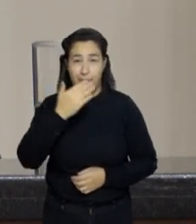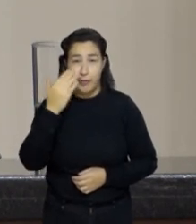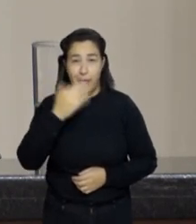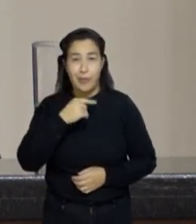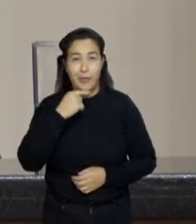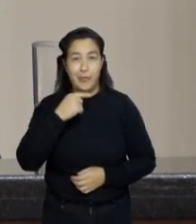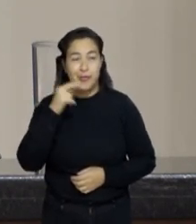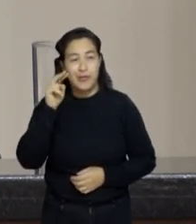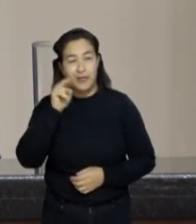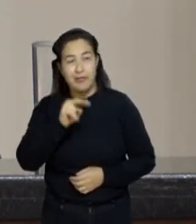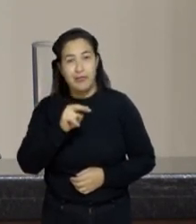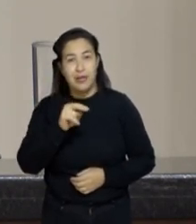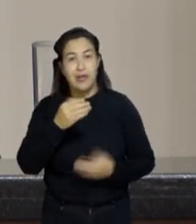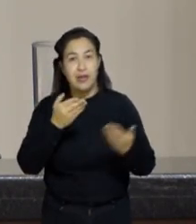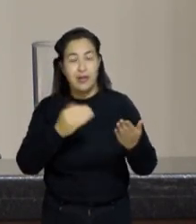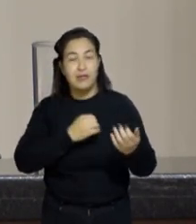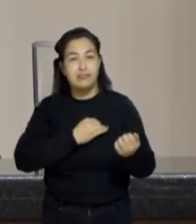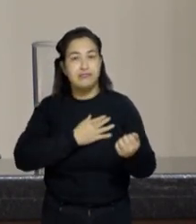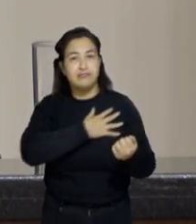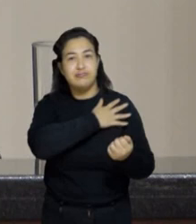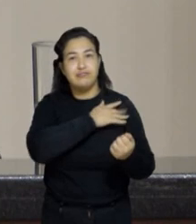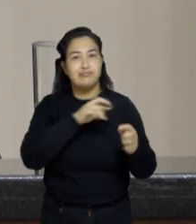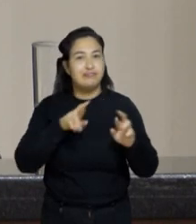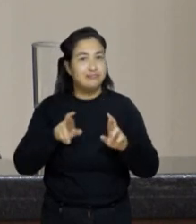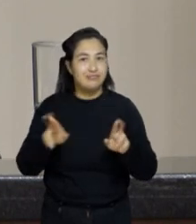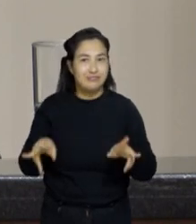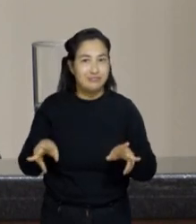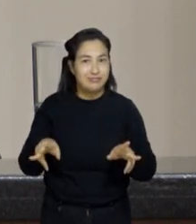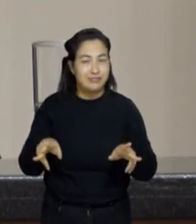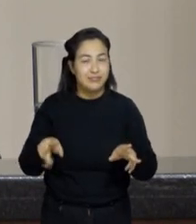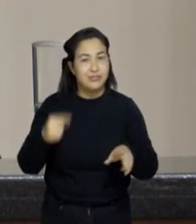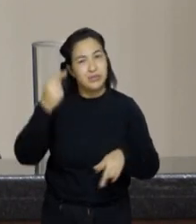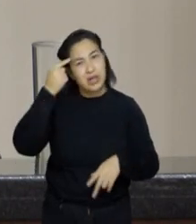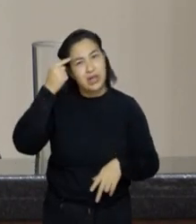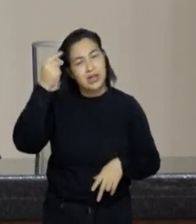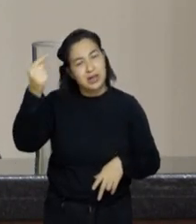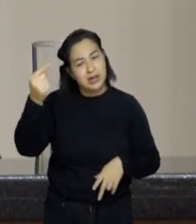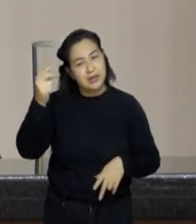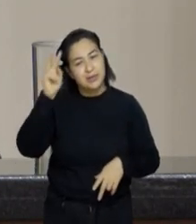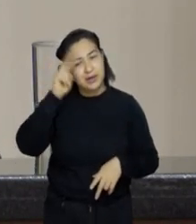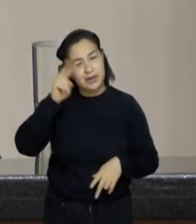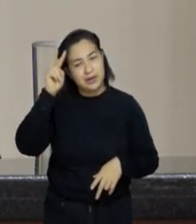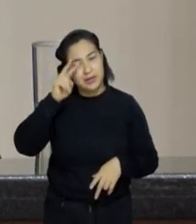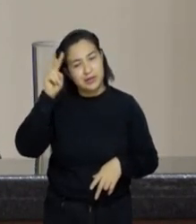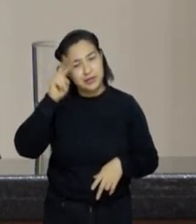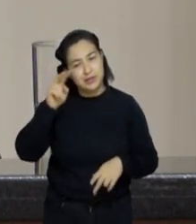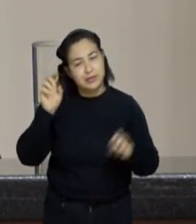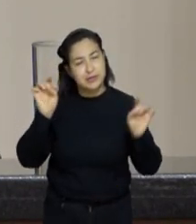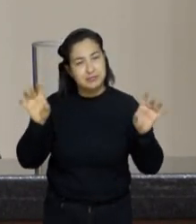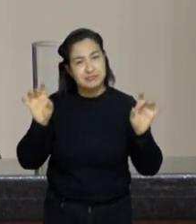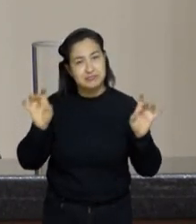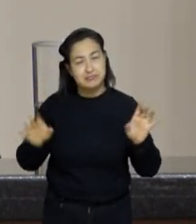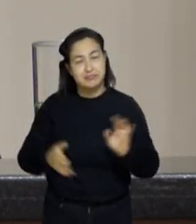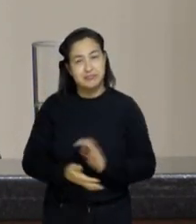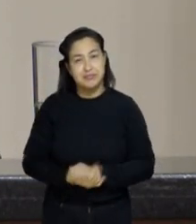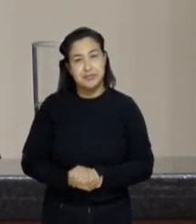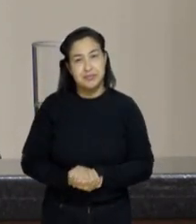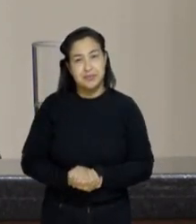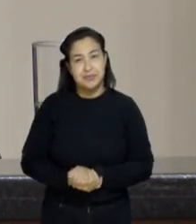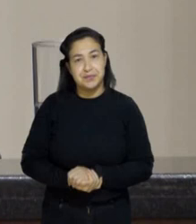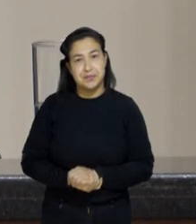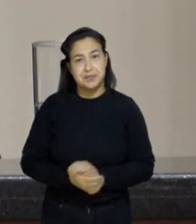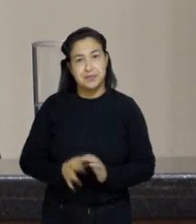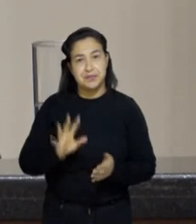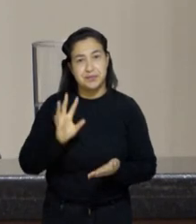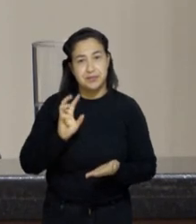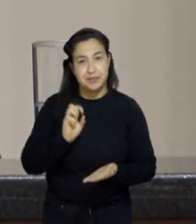e sempre lembrando desses momentos especiais. Mas deixar o registro,